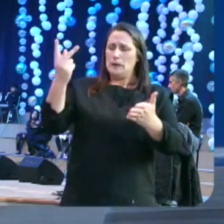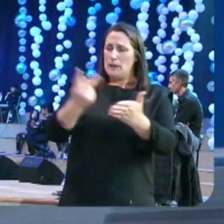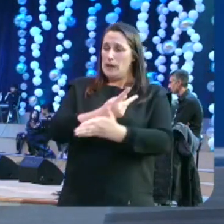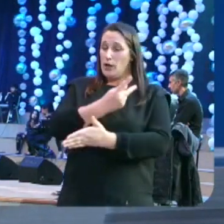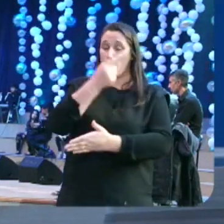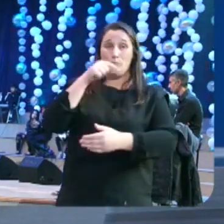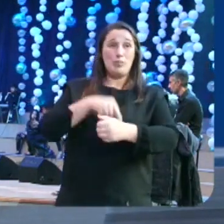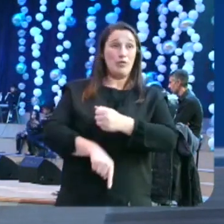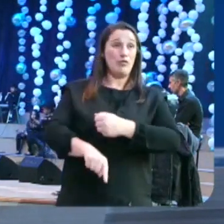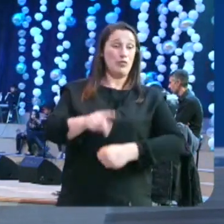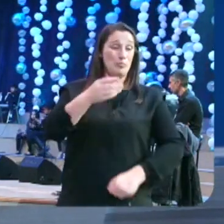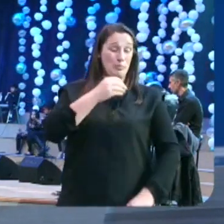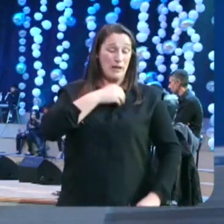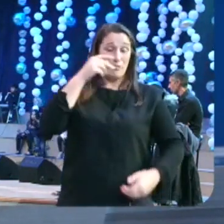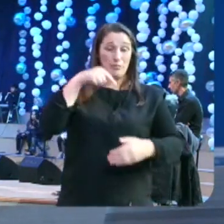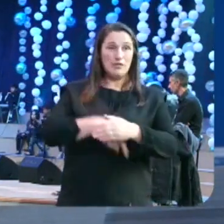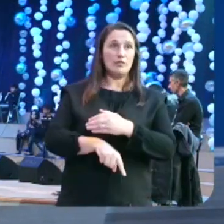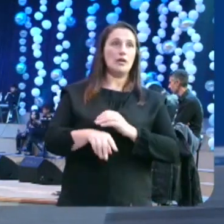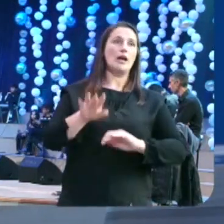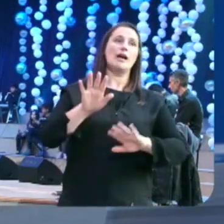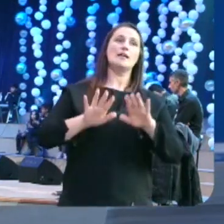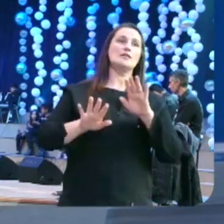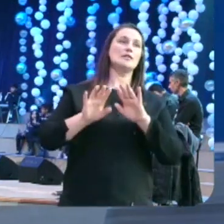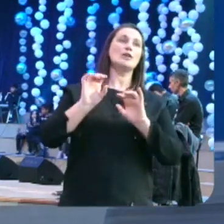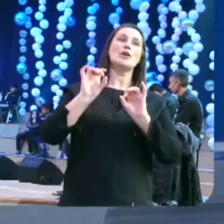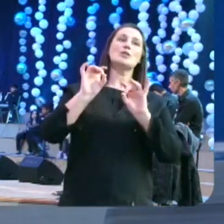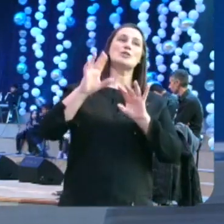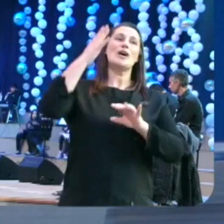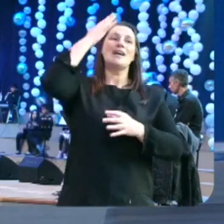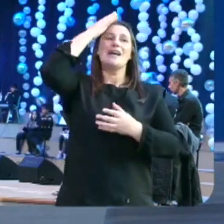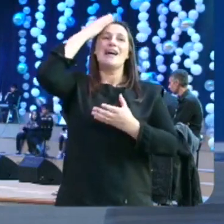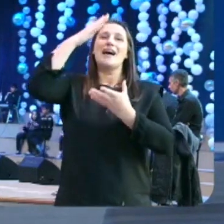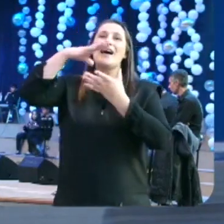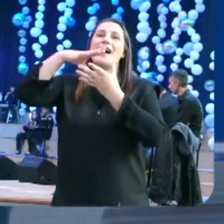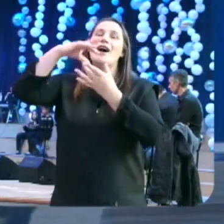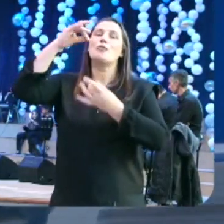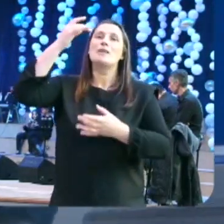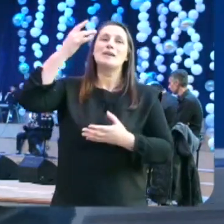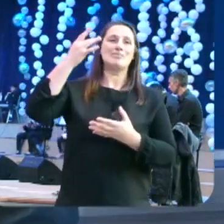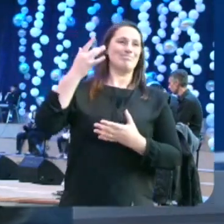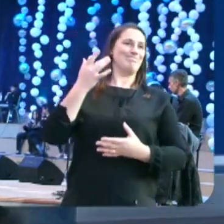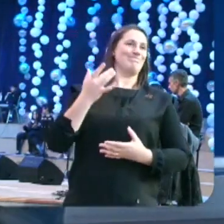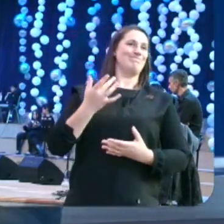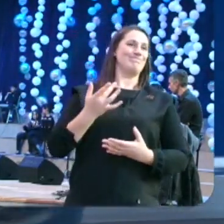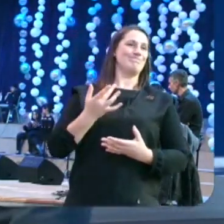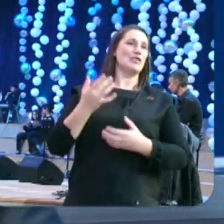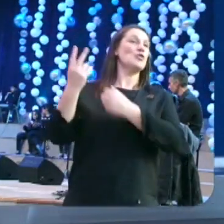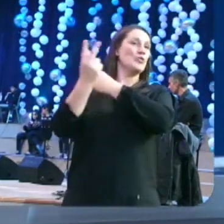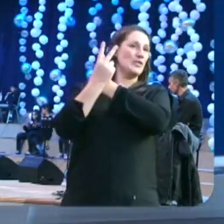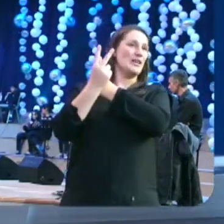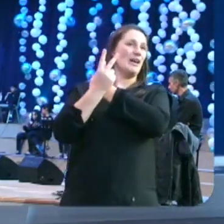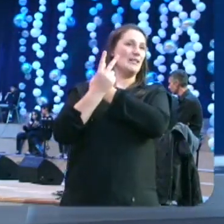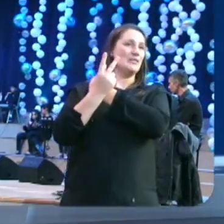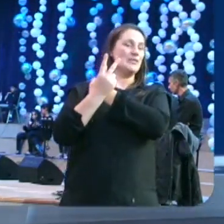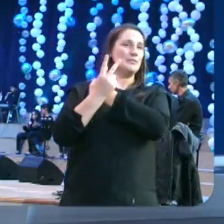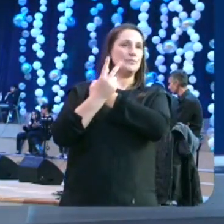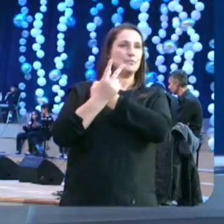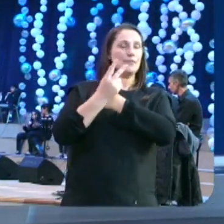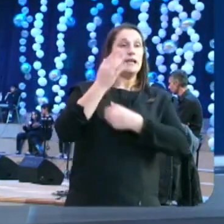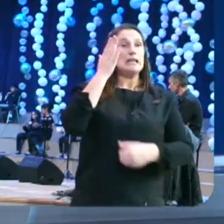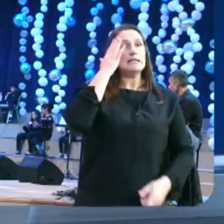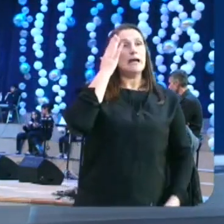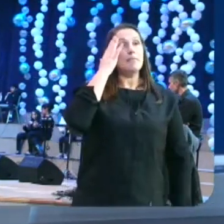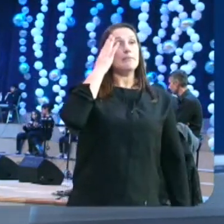Às vezes a gente só precisa de um cuidado da alma. Eu me lembro que quando estava no ensino